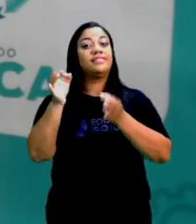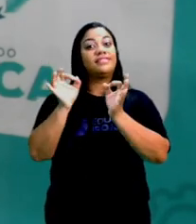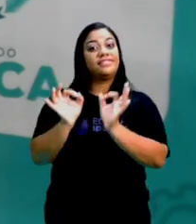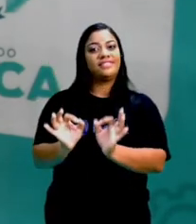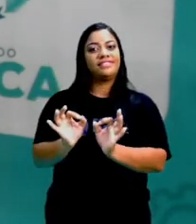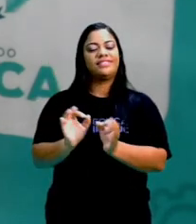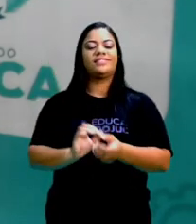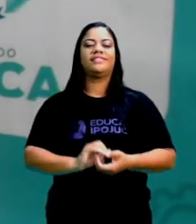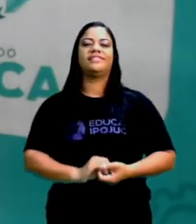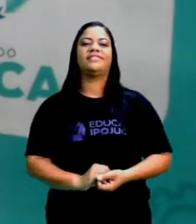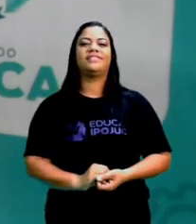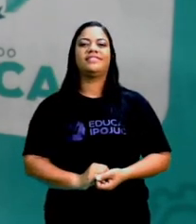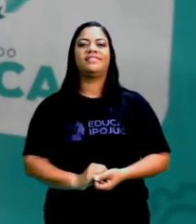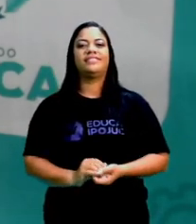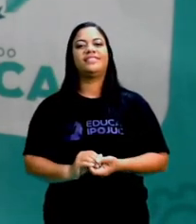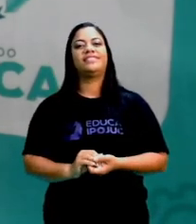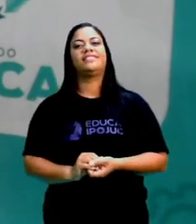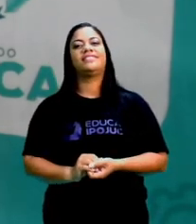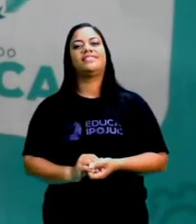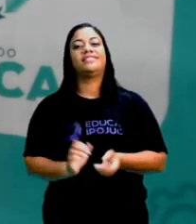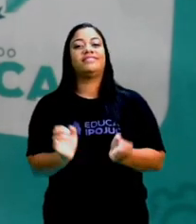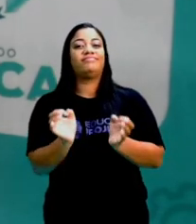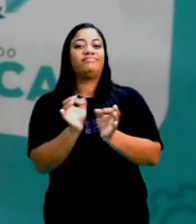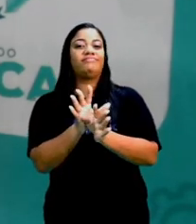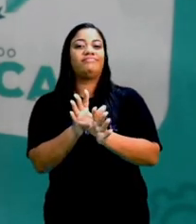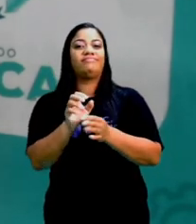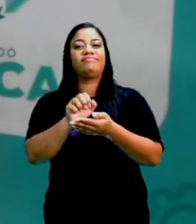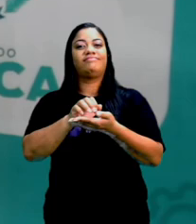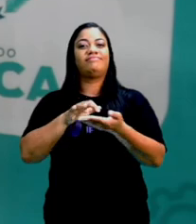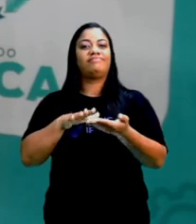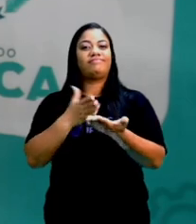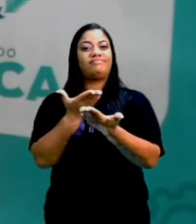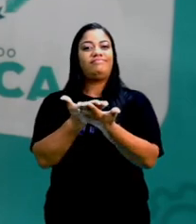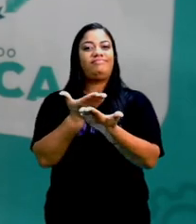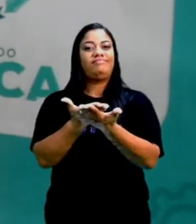certo? E chegamos ao final da nossa